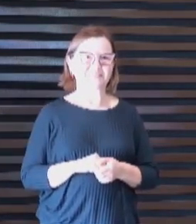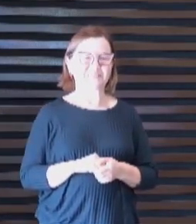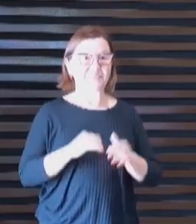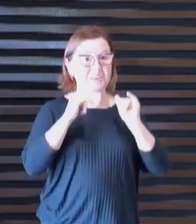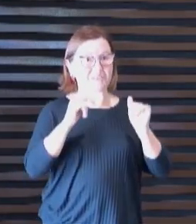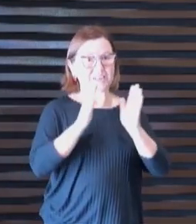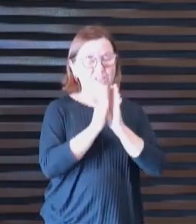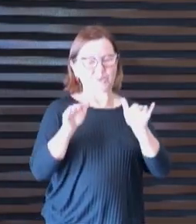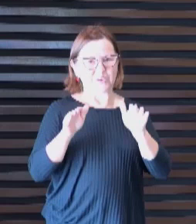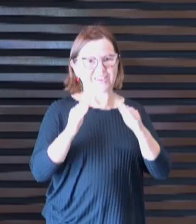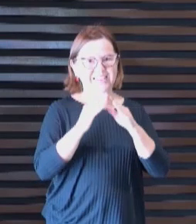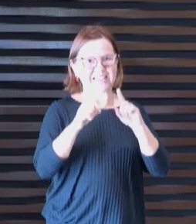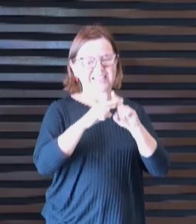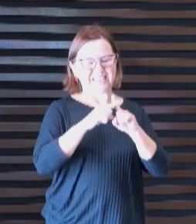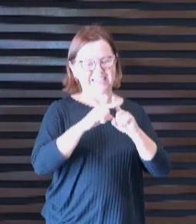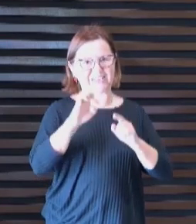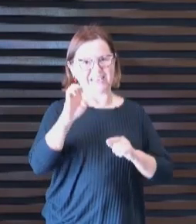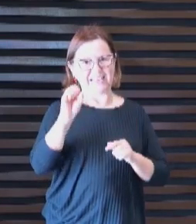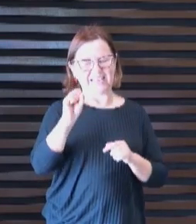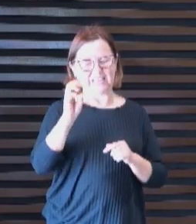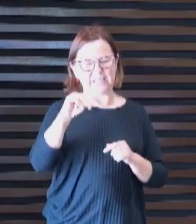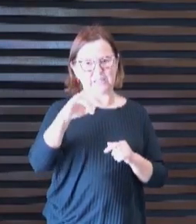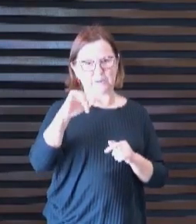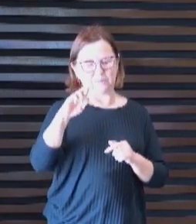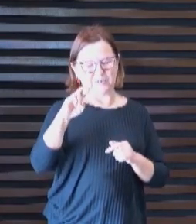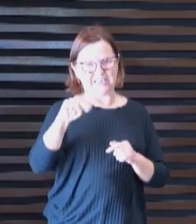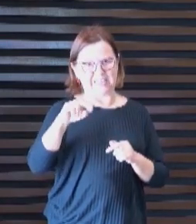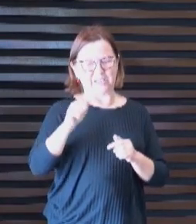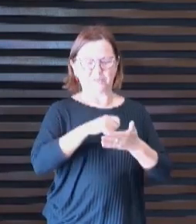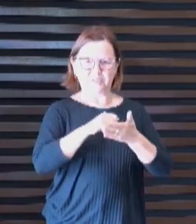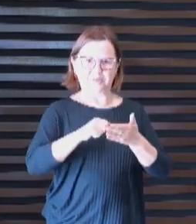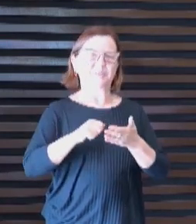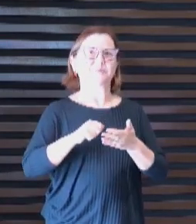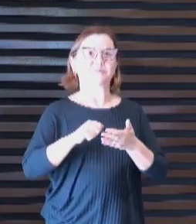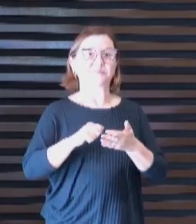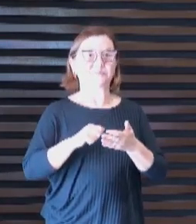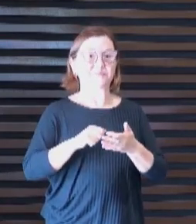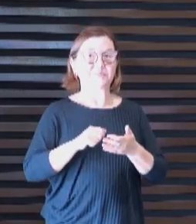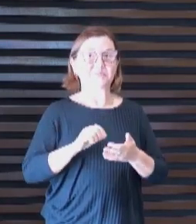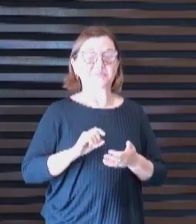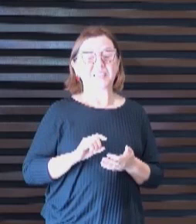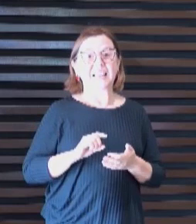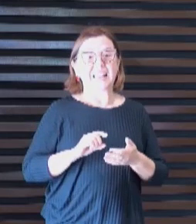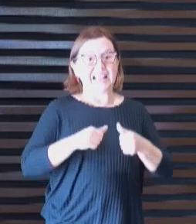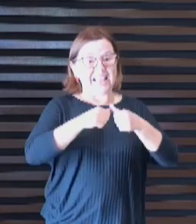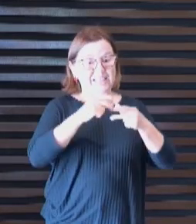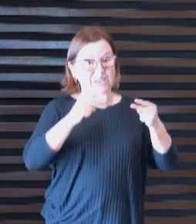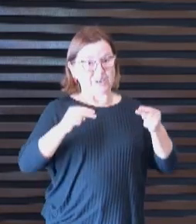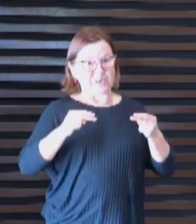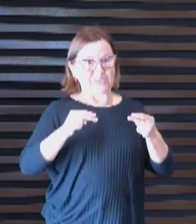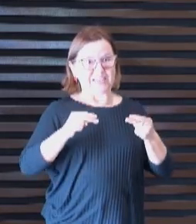em Esmirna escreve: estas coisas diz o primeiro e o último, que